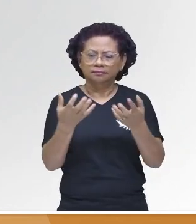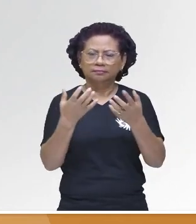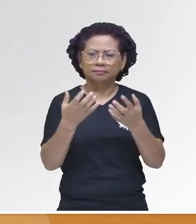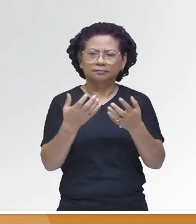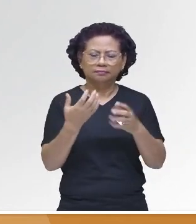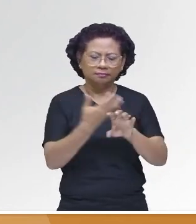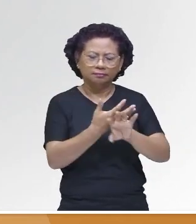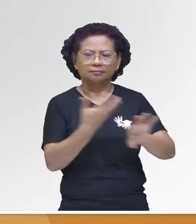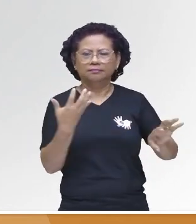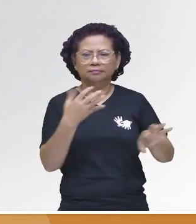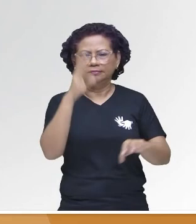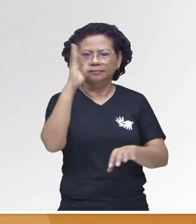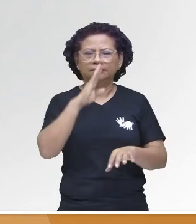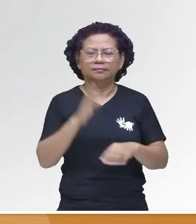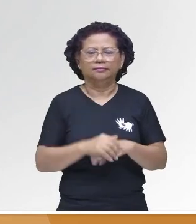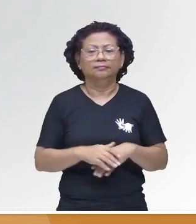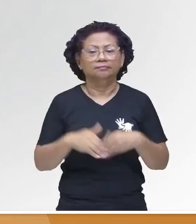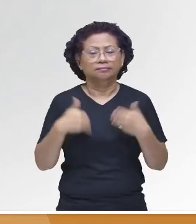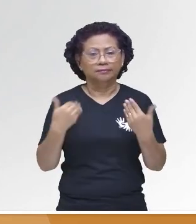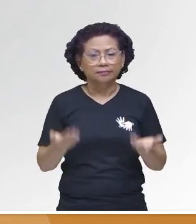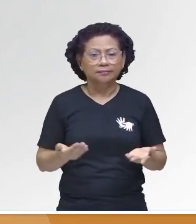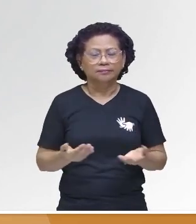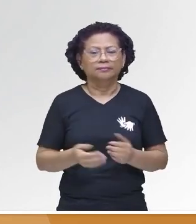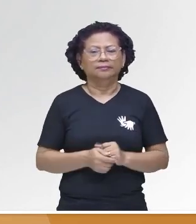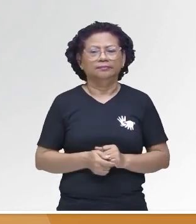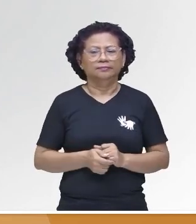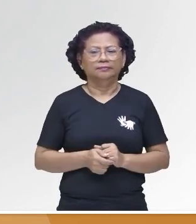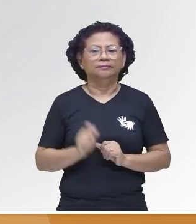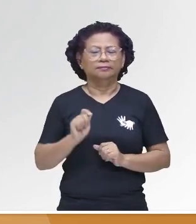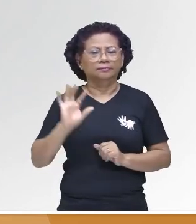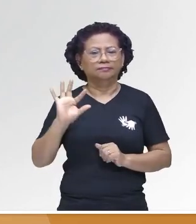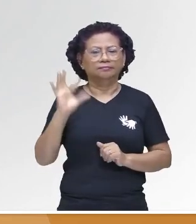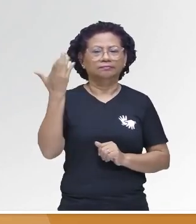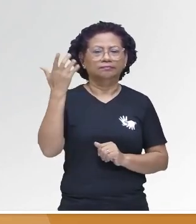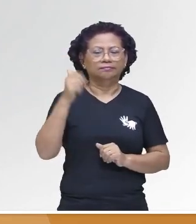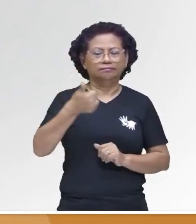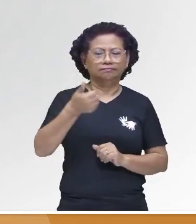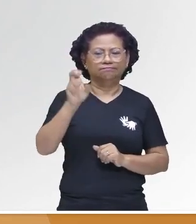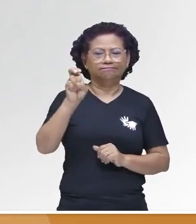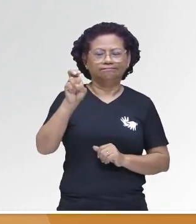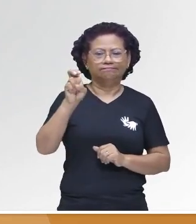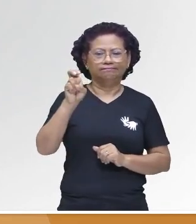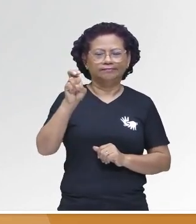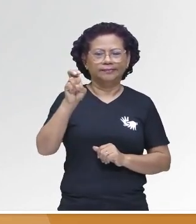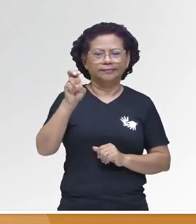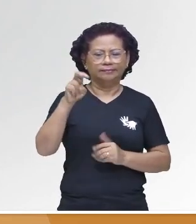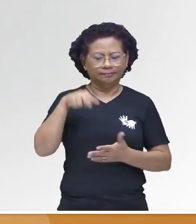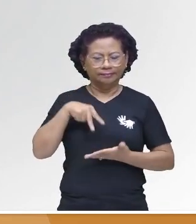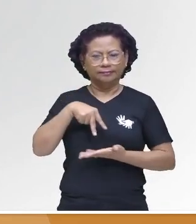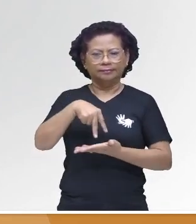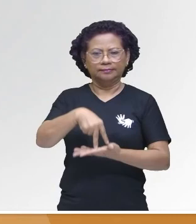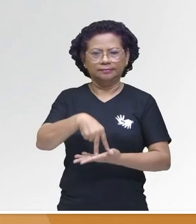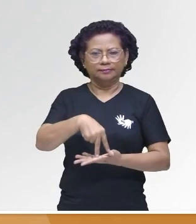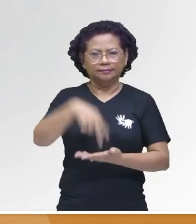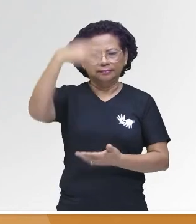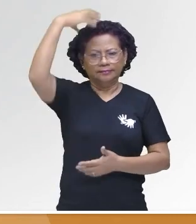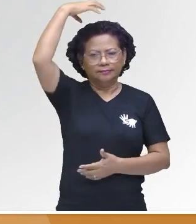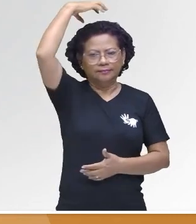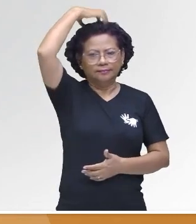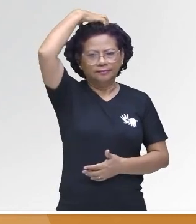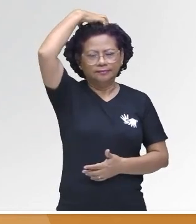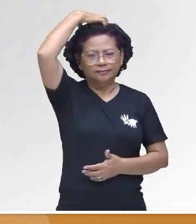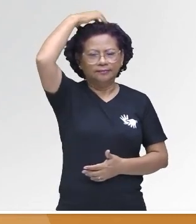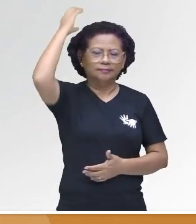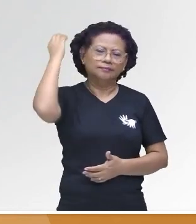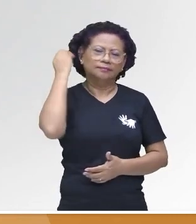da maioridade, Pedro chega ao trono, Pedro II, chamado Dom Pedro II,